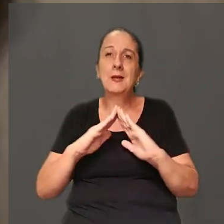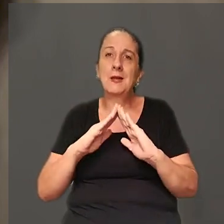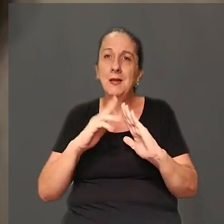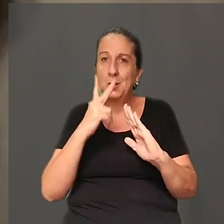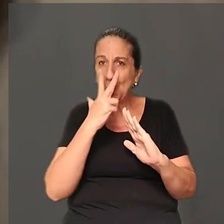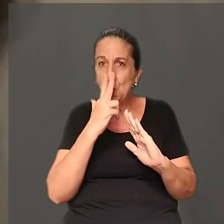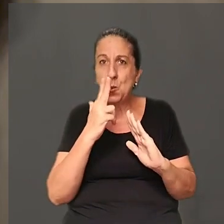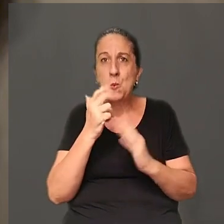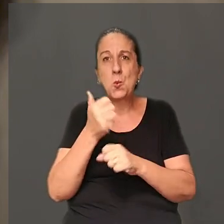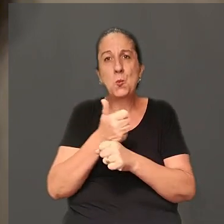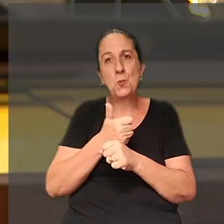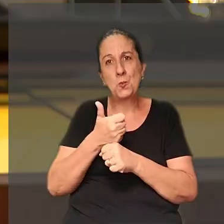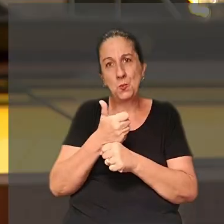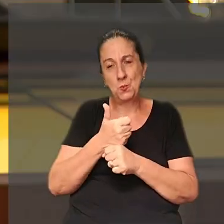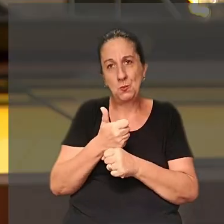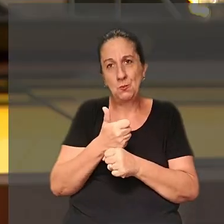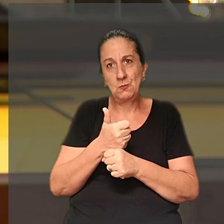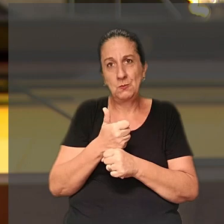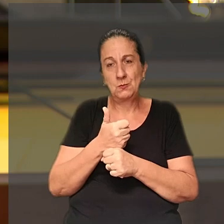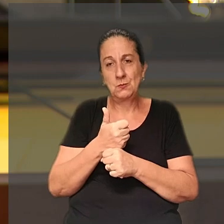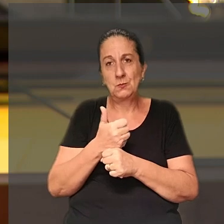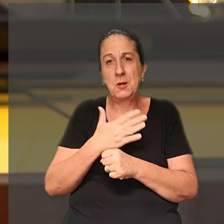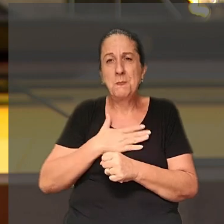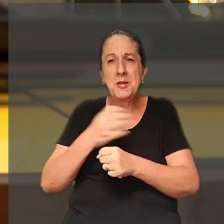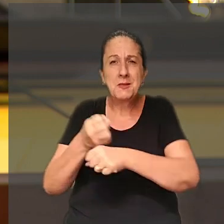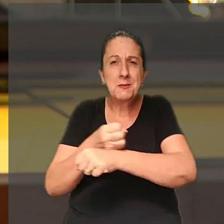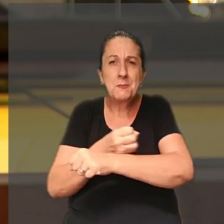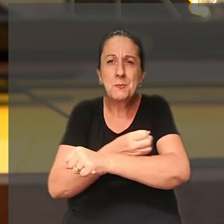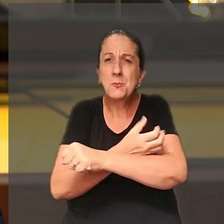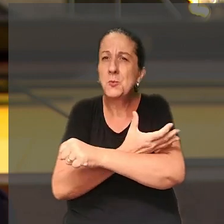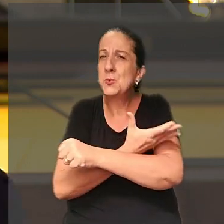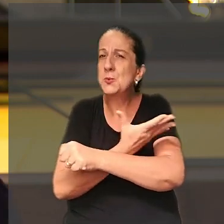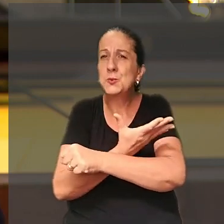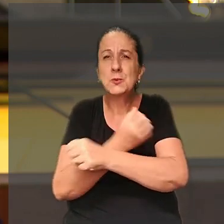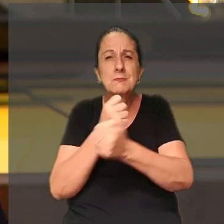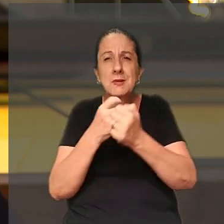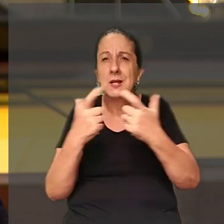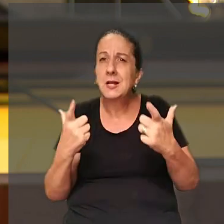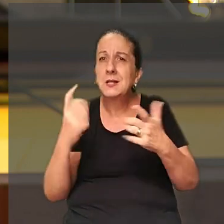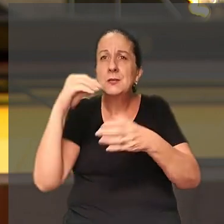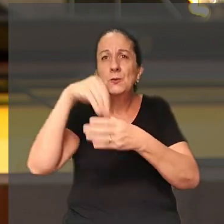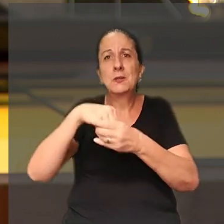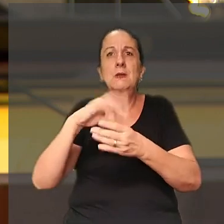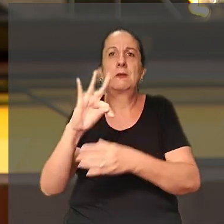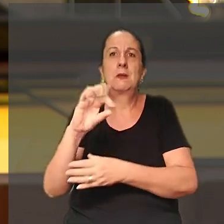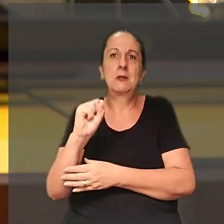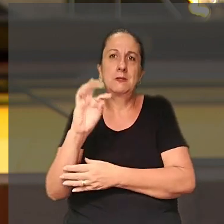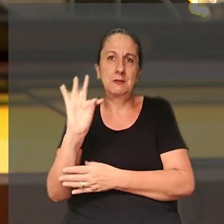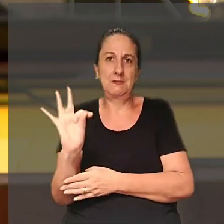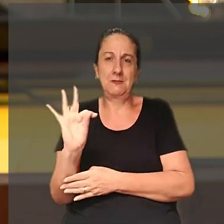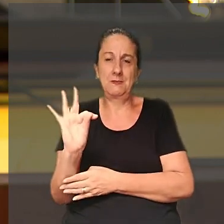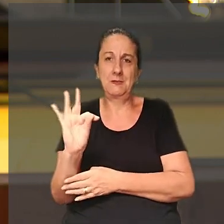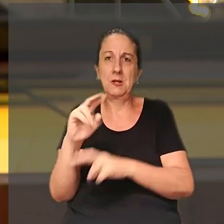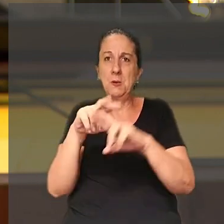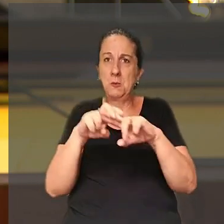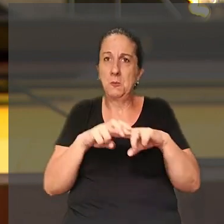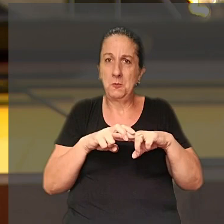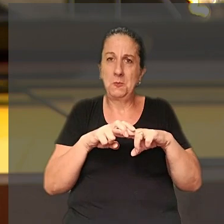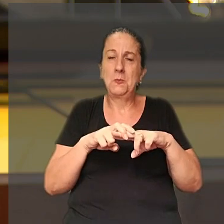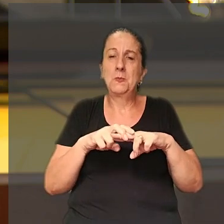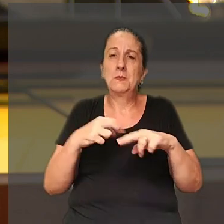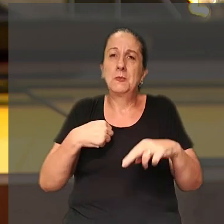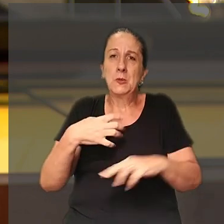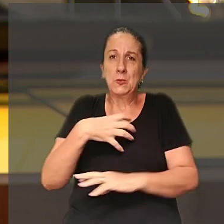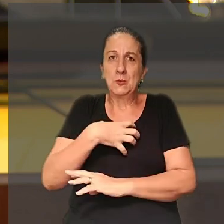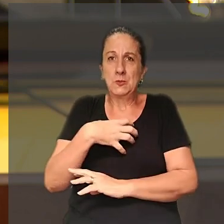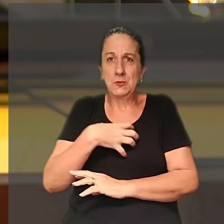é a minha casa profissional. As minhas emoções, minhas grandes emoções estão aqui. E por